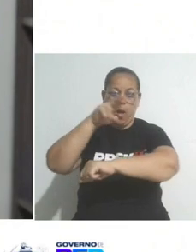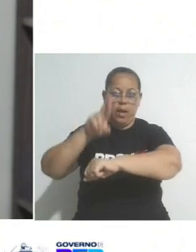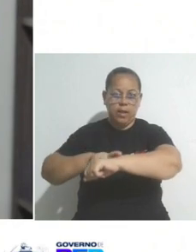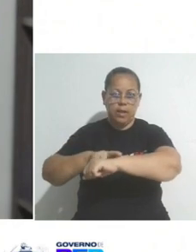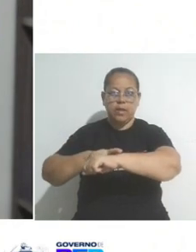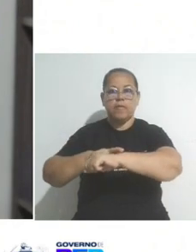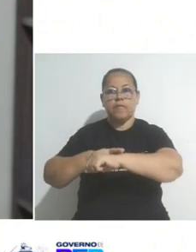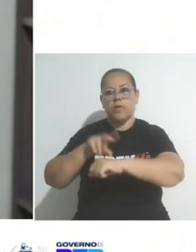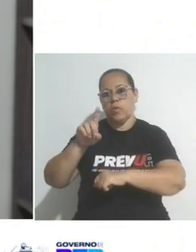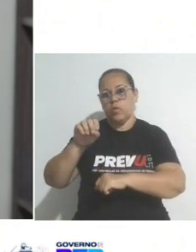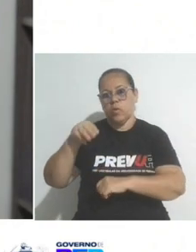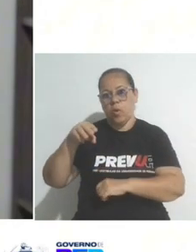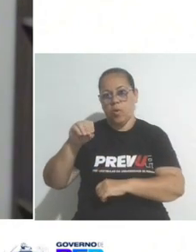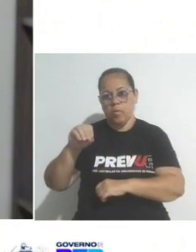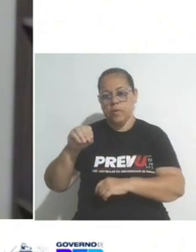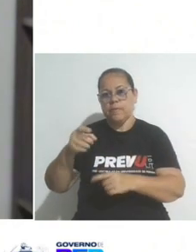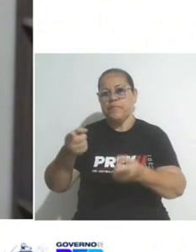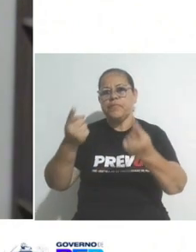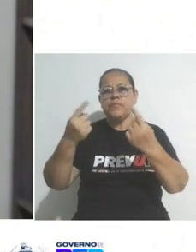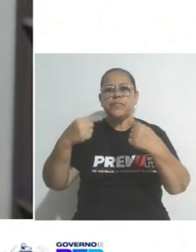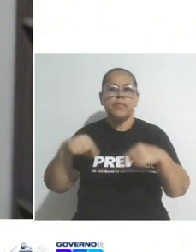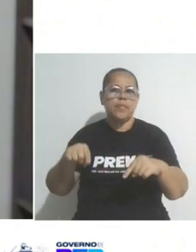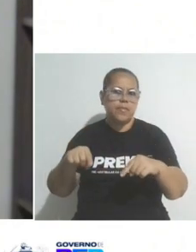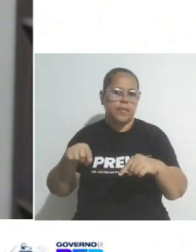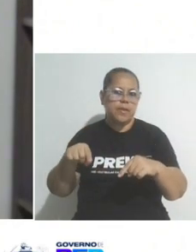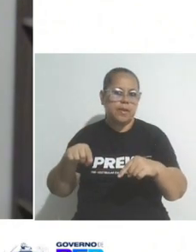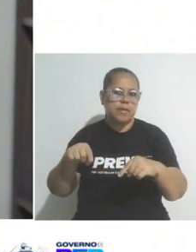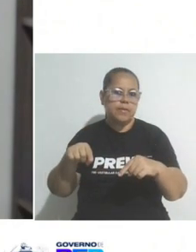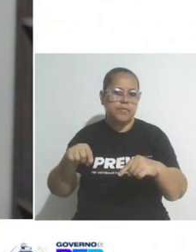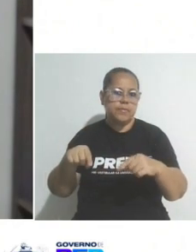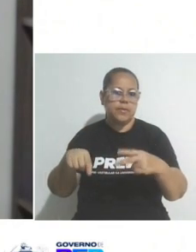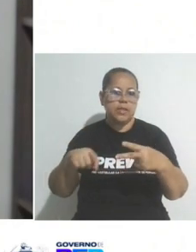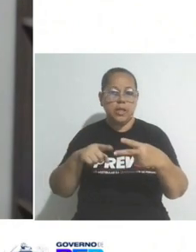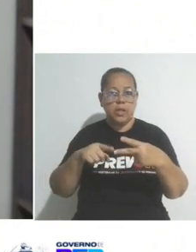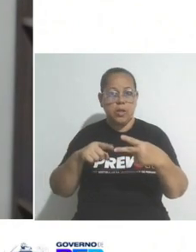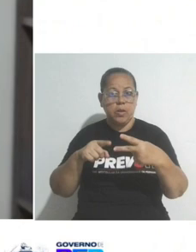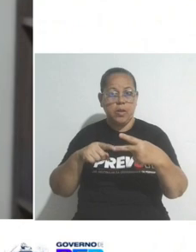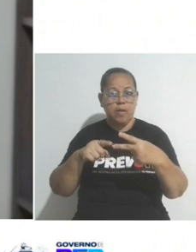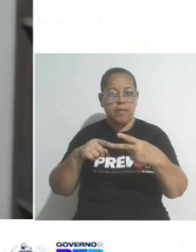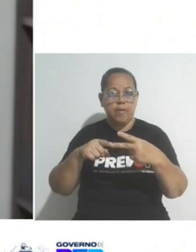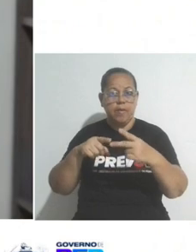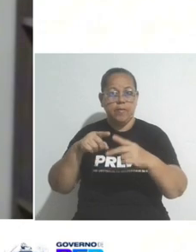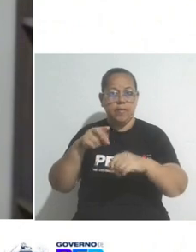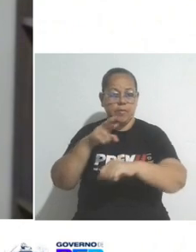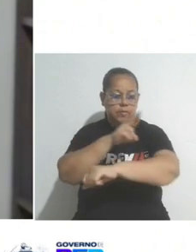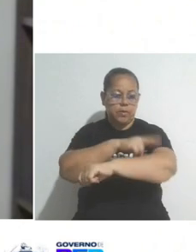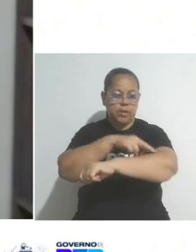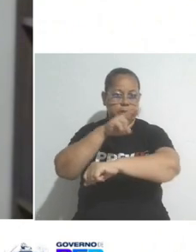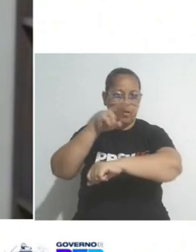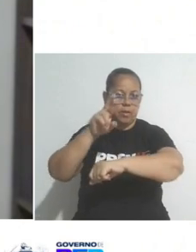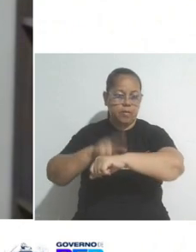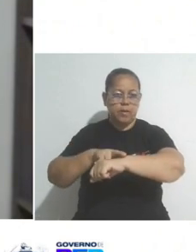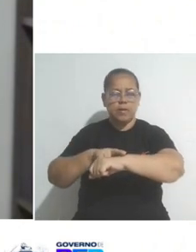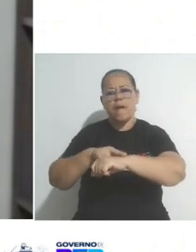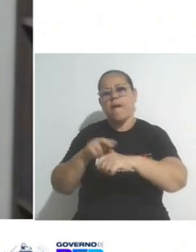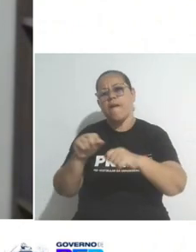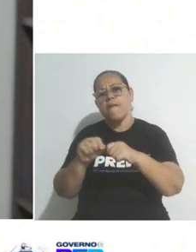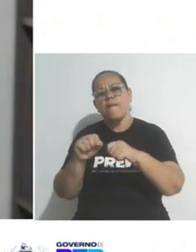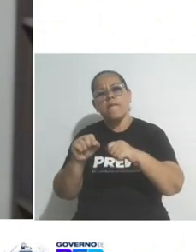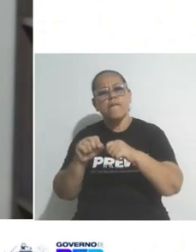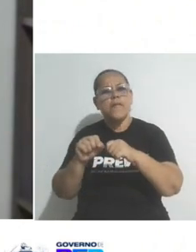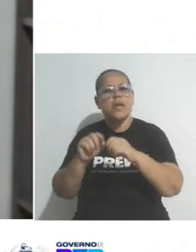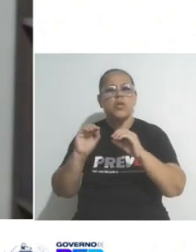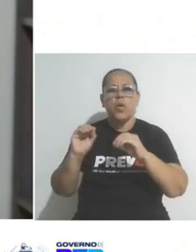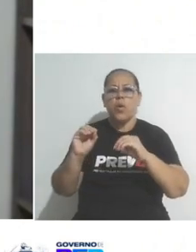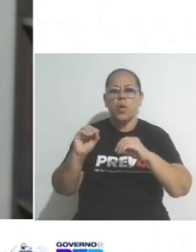forma específica o relevo questiforme ou seja um relevo de cuesta é geralmente formado na